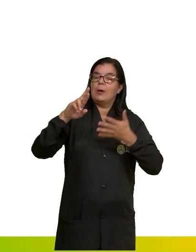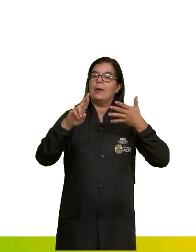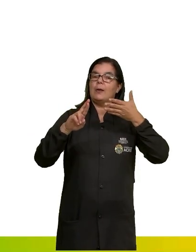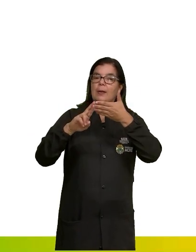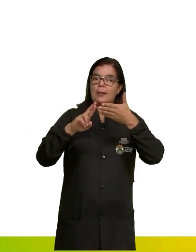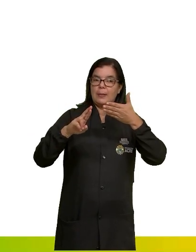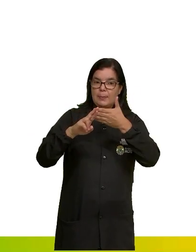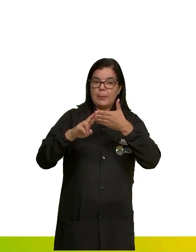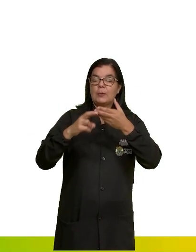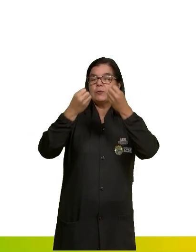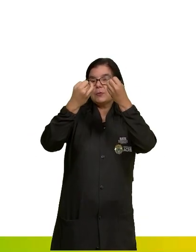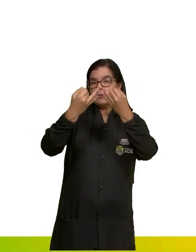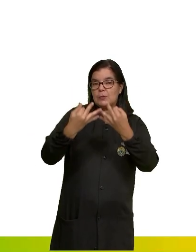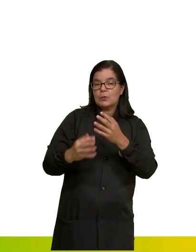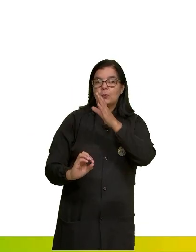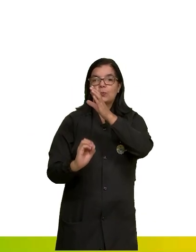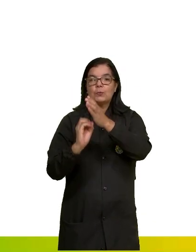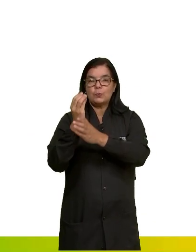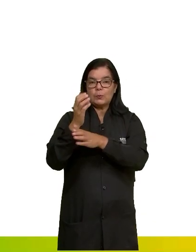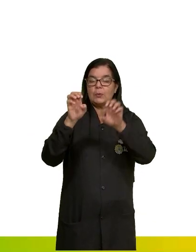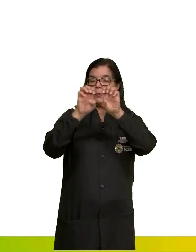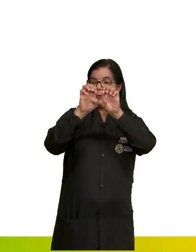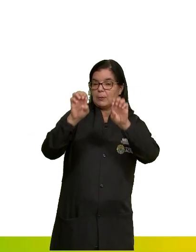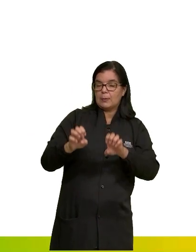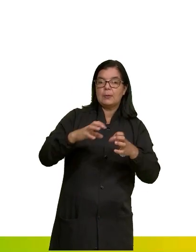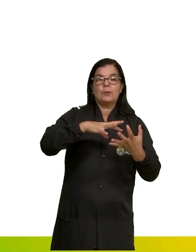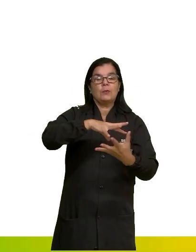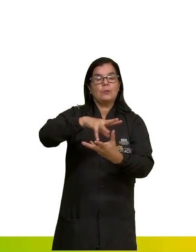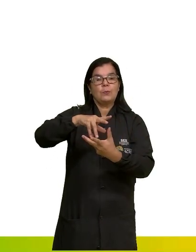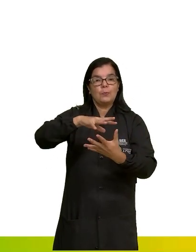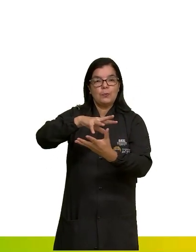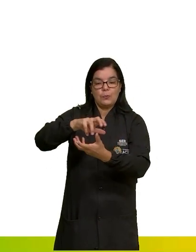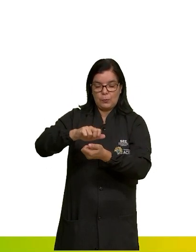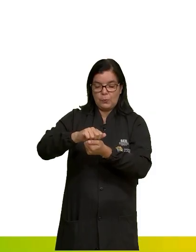busca pela explicação da origem e estrutura do universo,